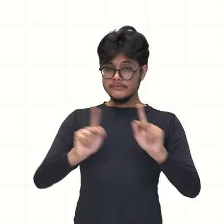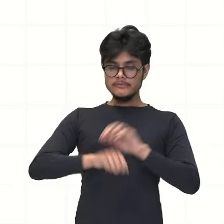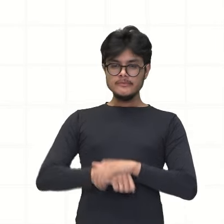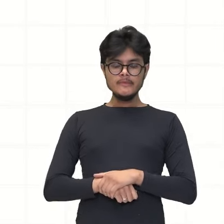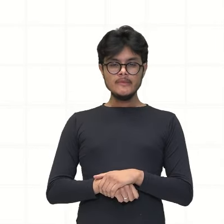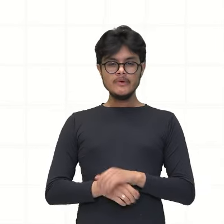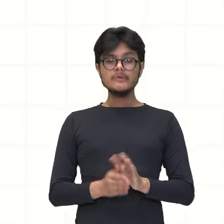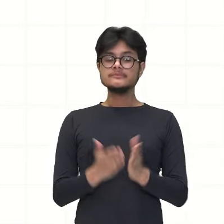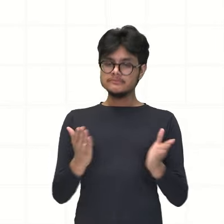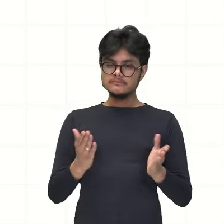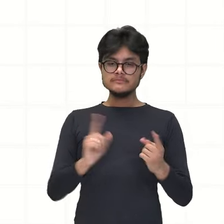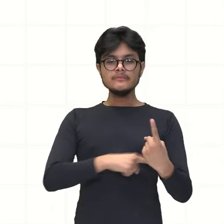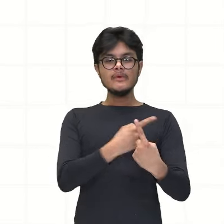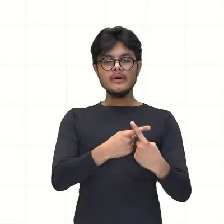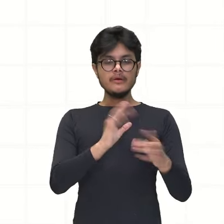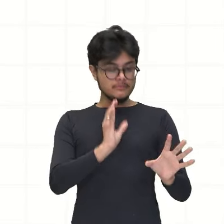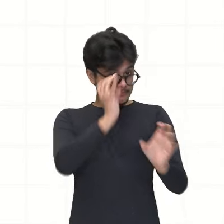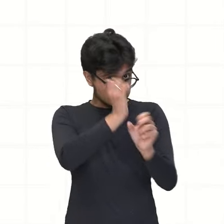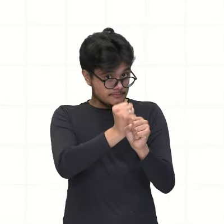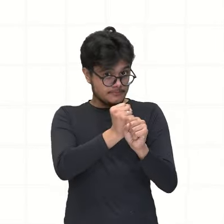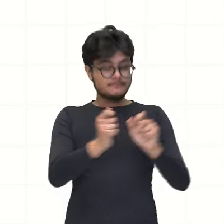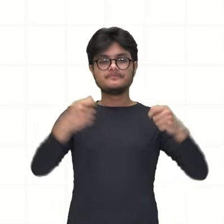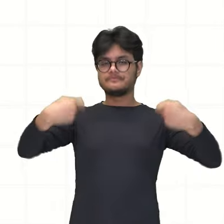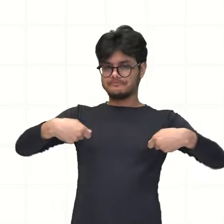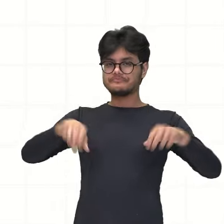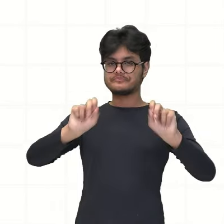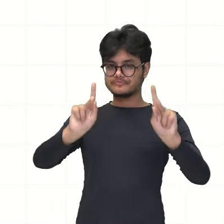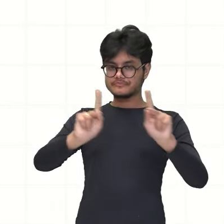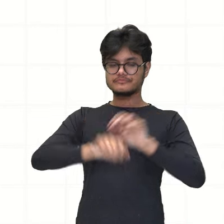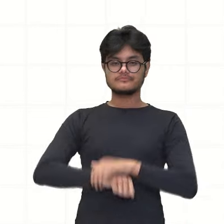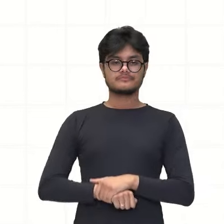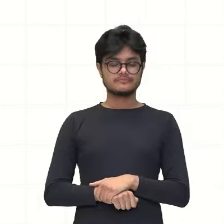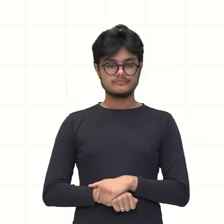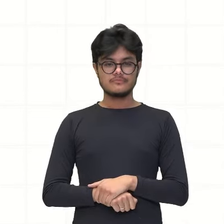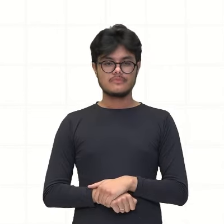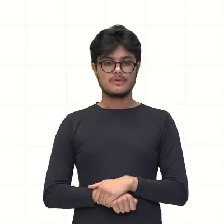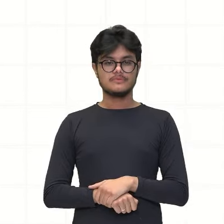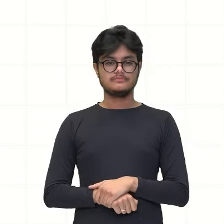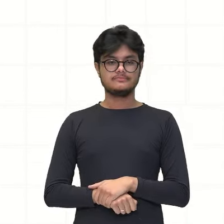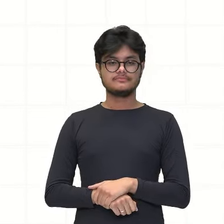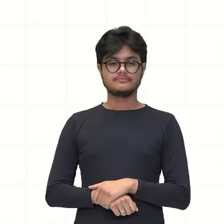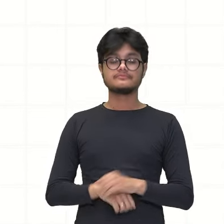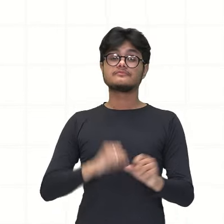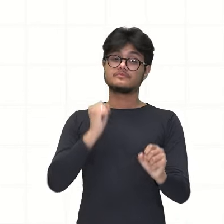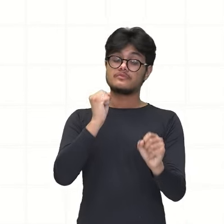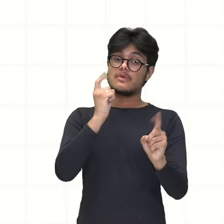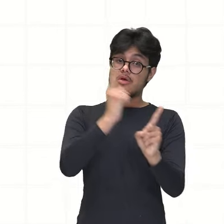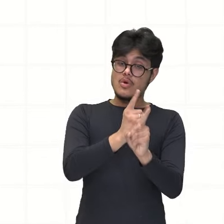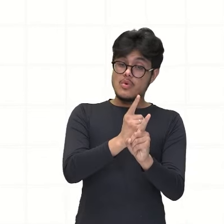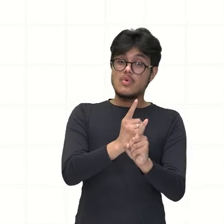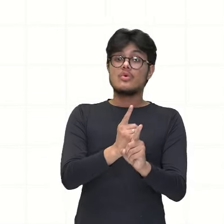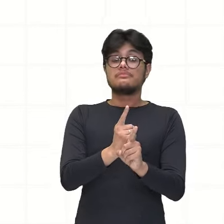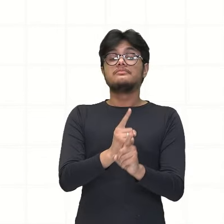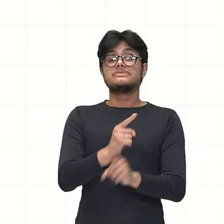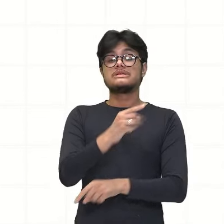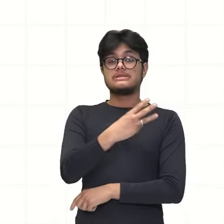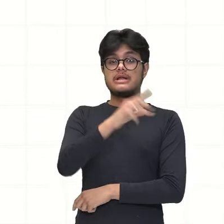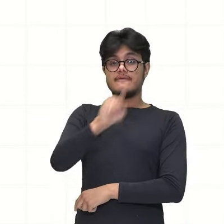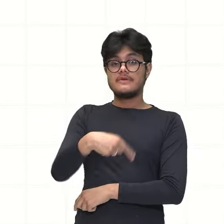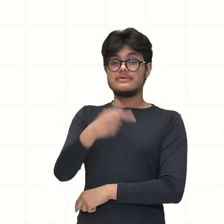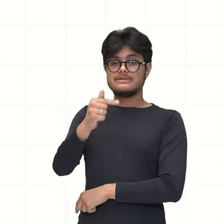Então, multiplicando 0,15 por 25, o valor do desconto é R$